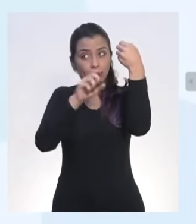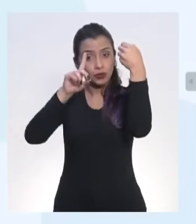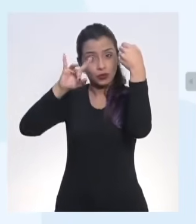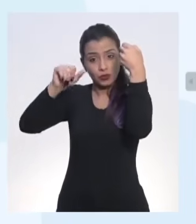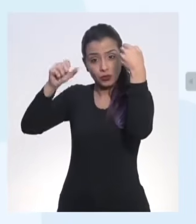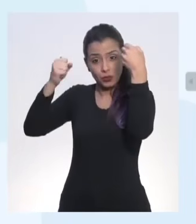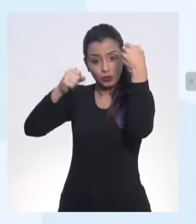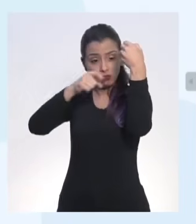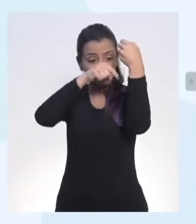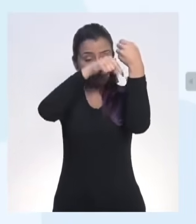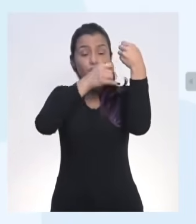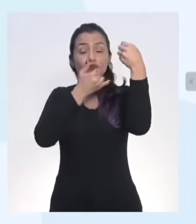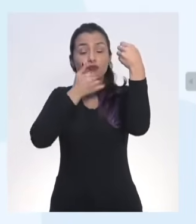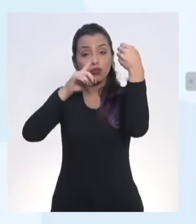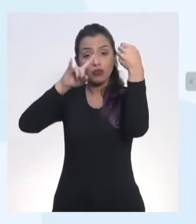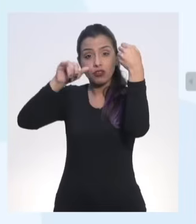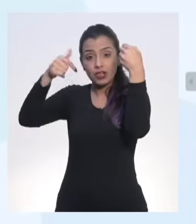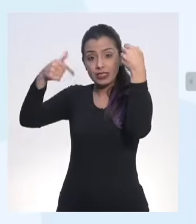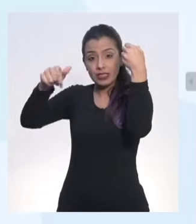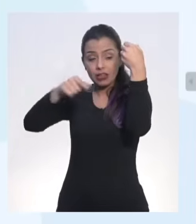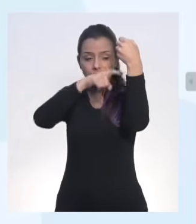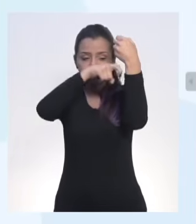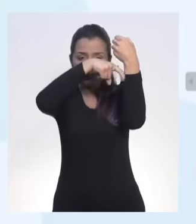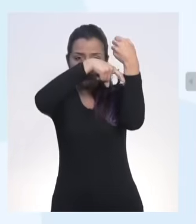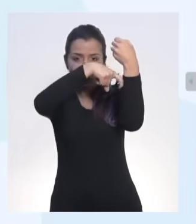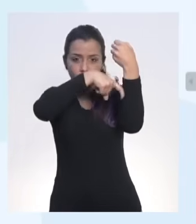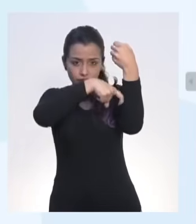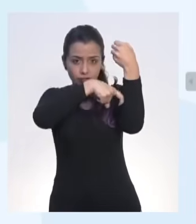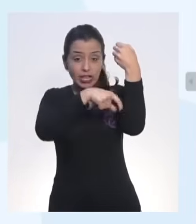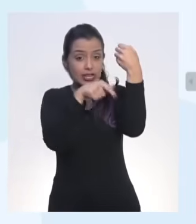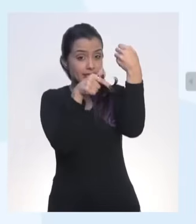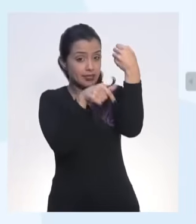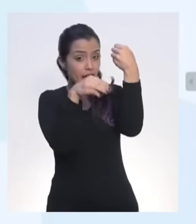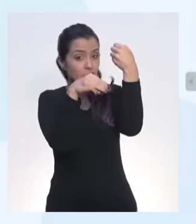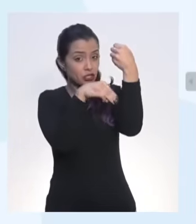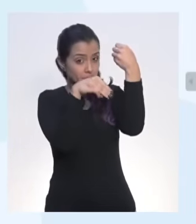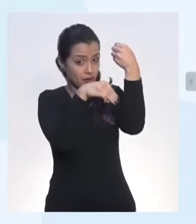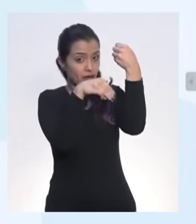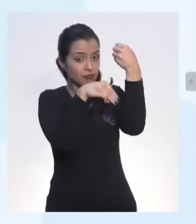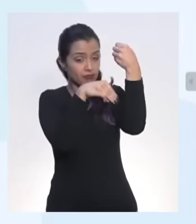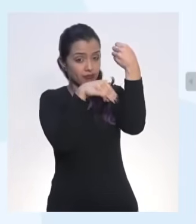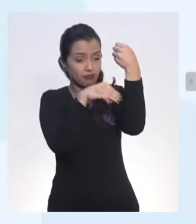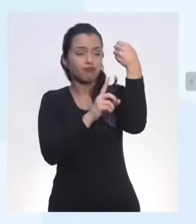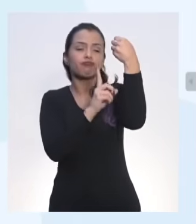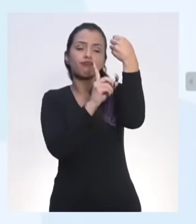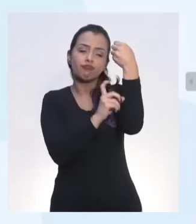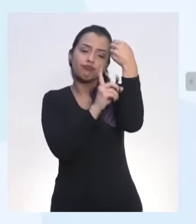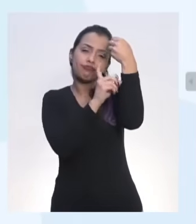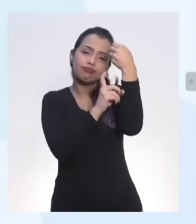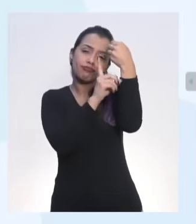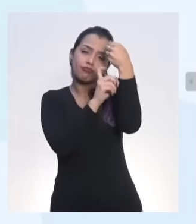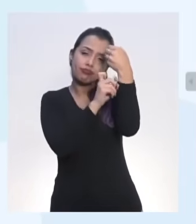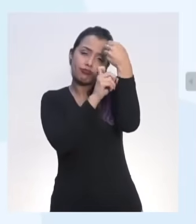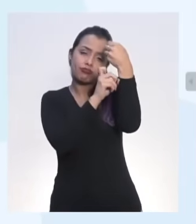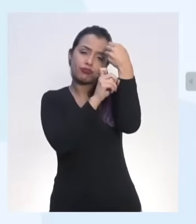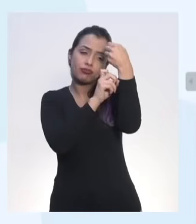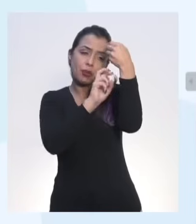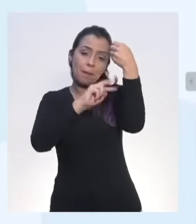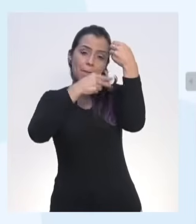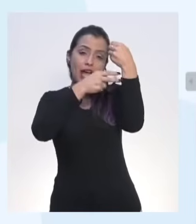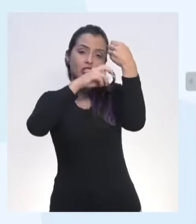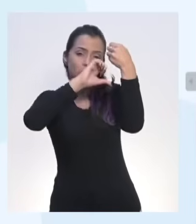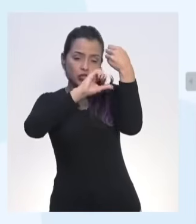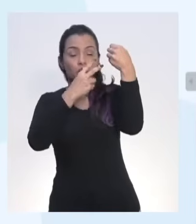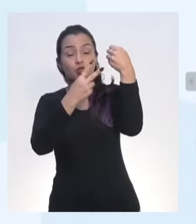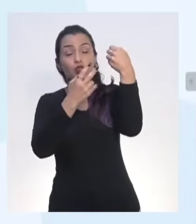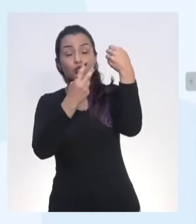para nos 7 metros. Beleza. Subiu de novo, Ale. Então, no 8º dia, né, ela foi parar no 9 aqui.